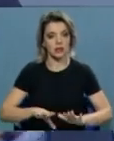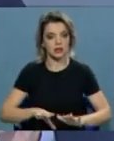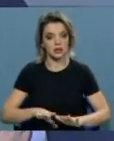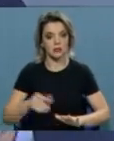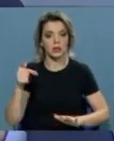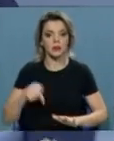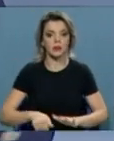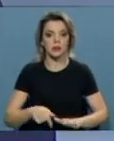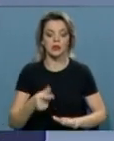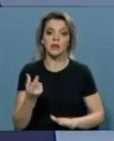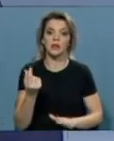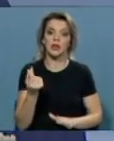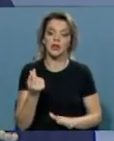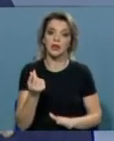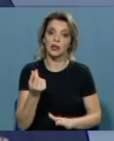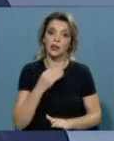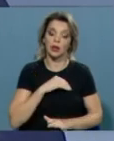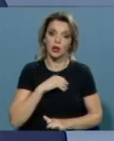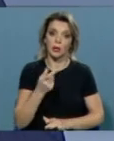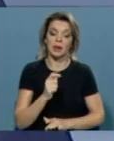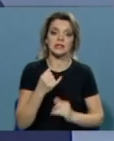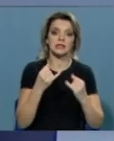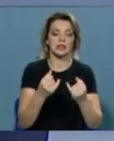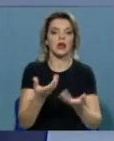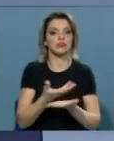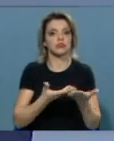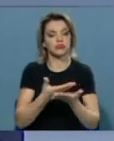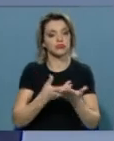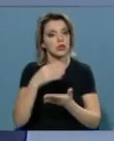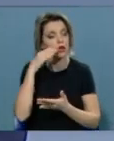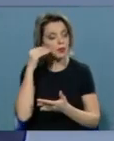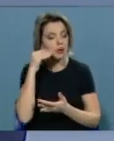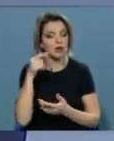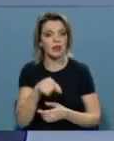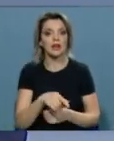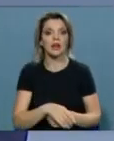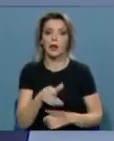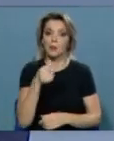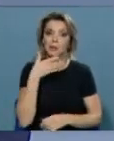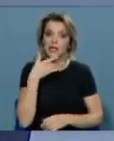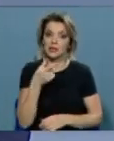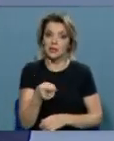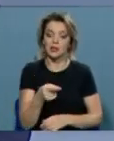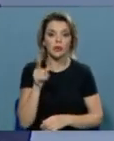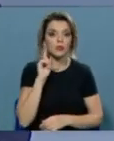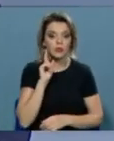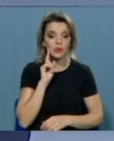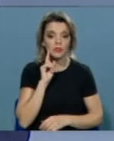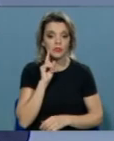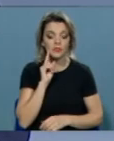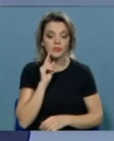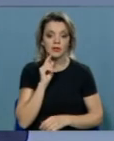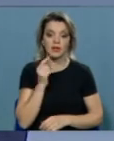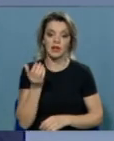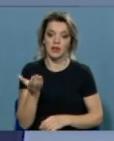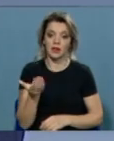hiato garante o seu lado separa a e vão os bancos que negociar dívidas e as linhas de crédito são importantes é isso é muito importante as linhas